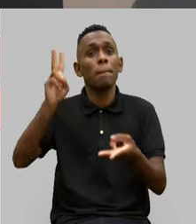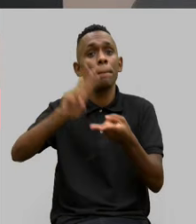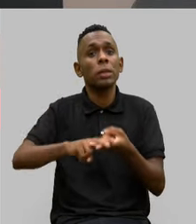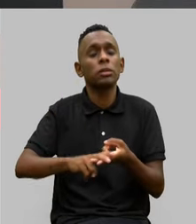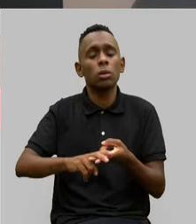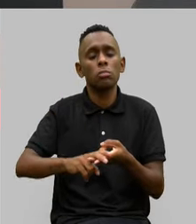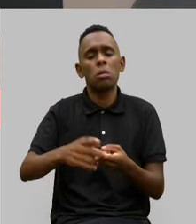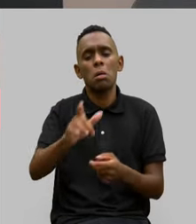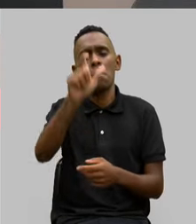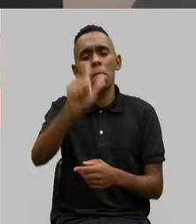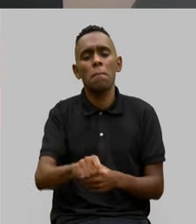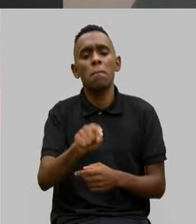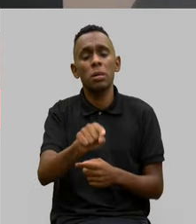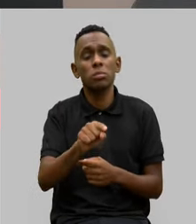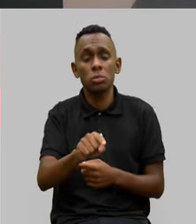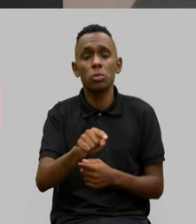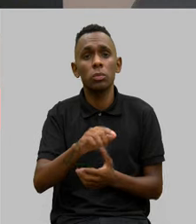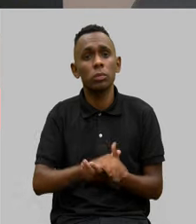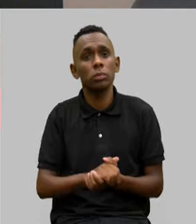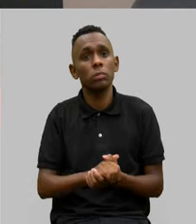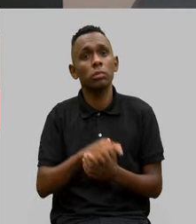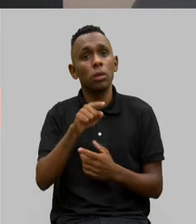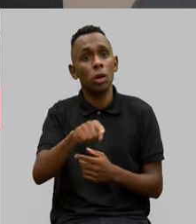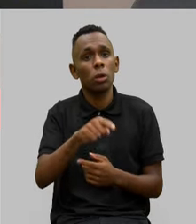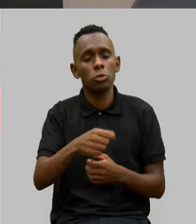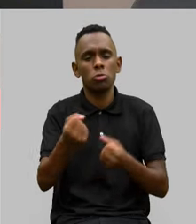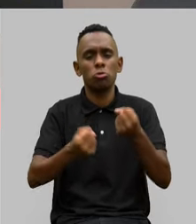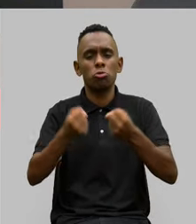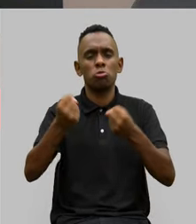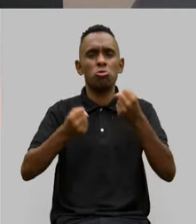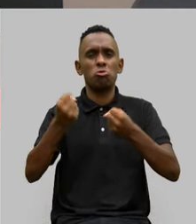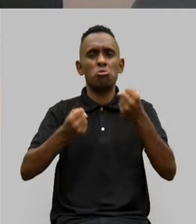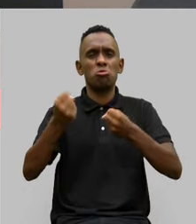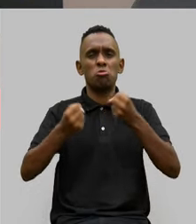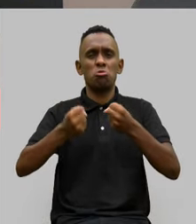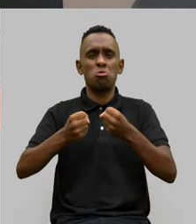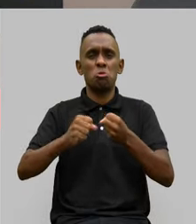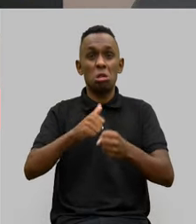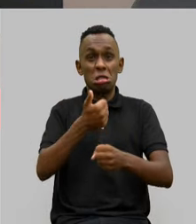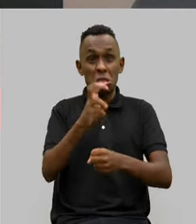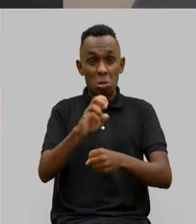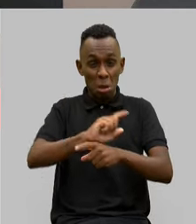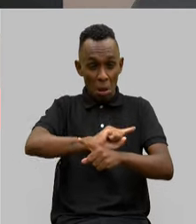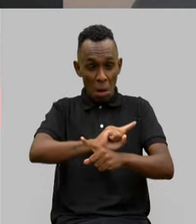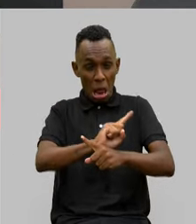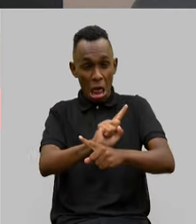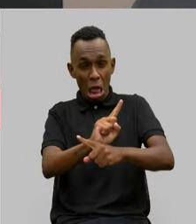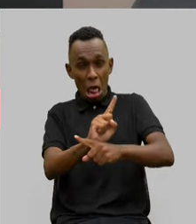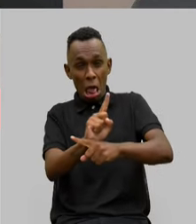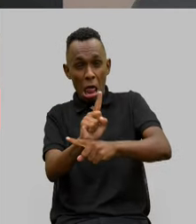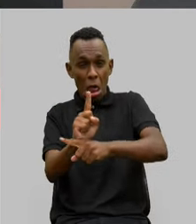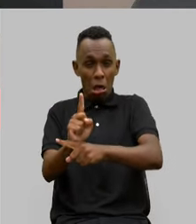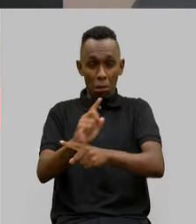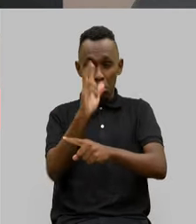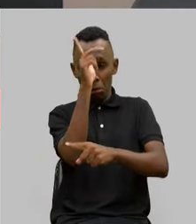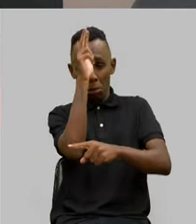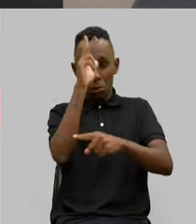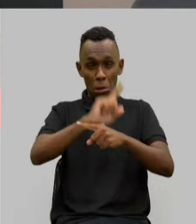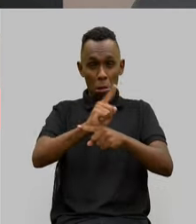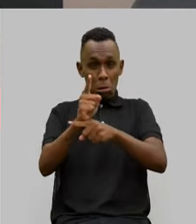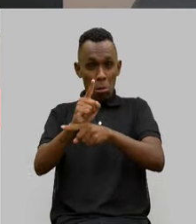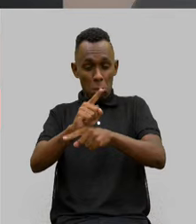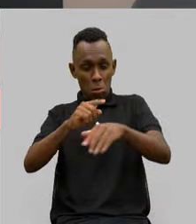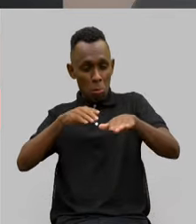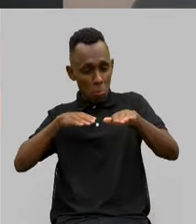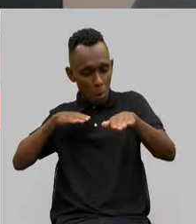um cidadão que dirigi num Porsche a 150 km/h embriagado bateu na